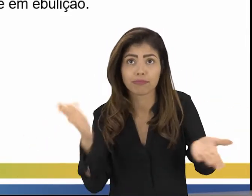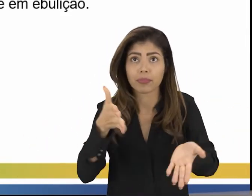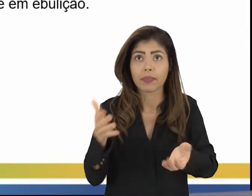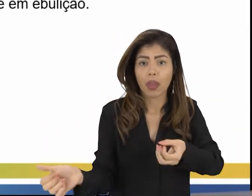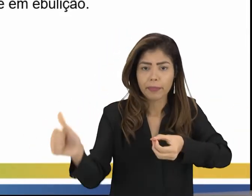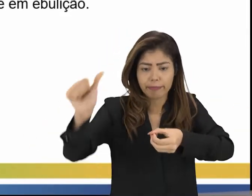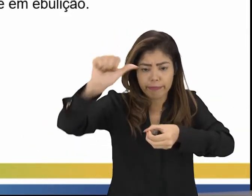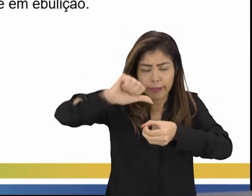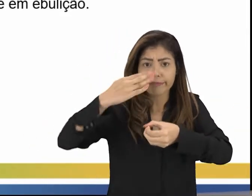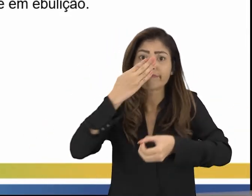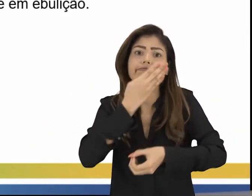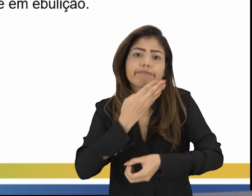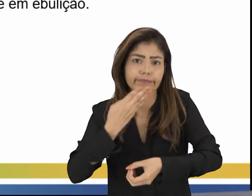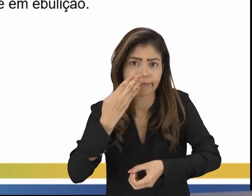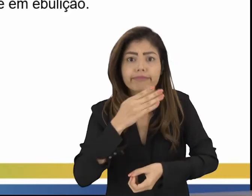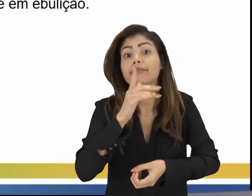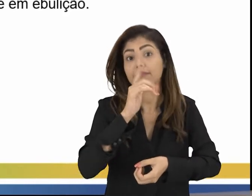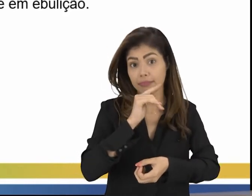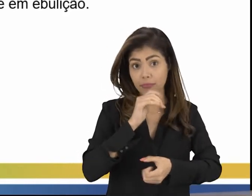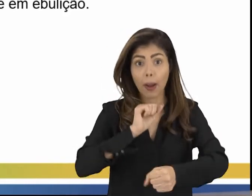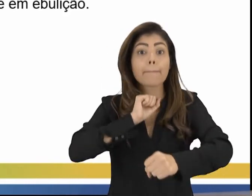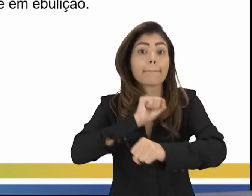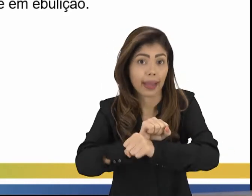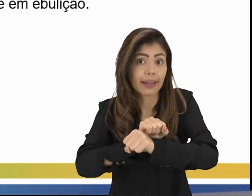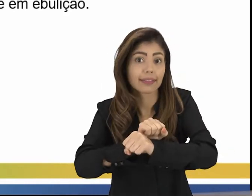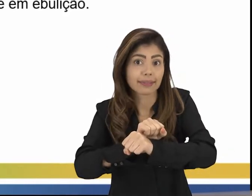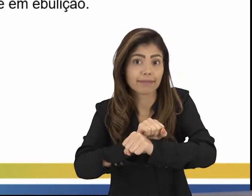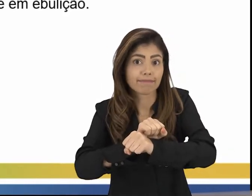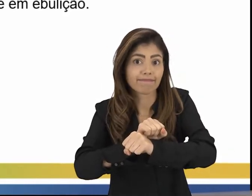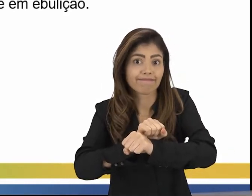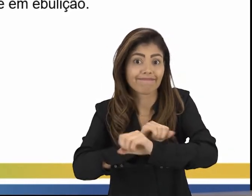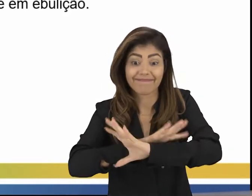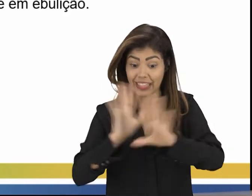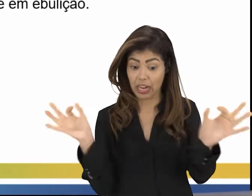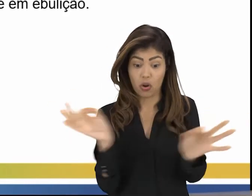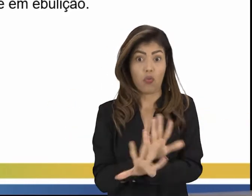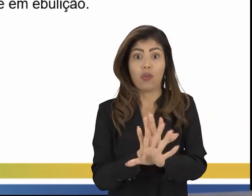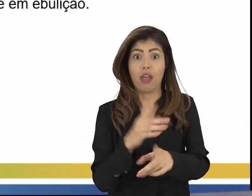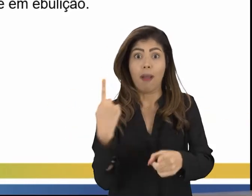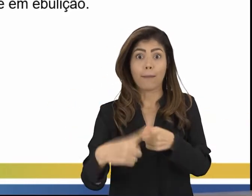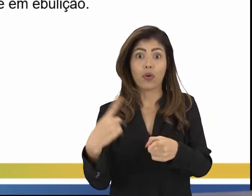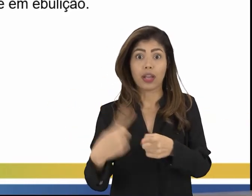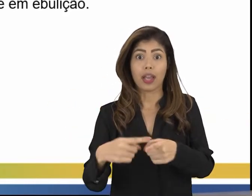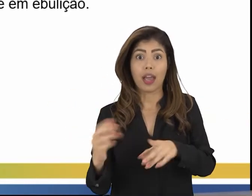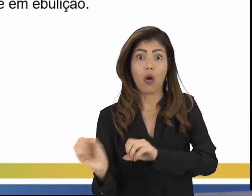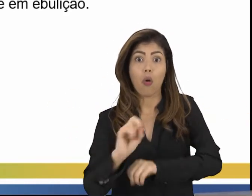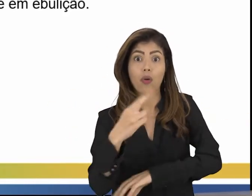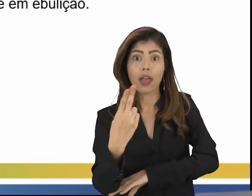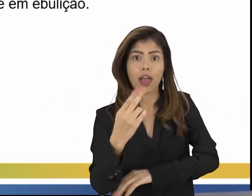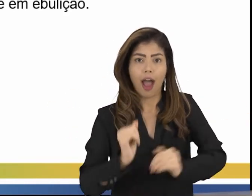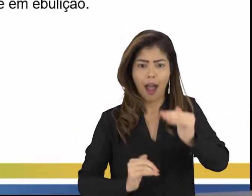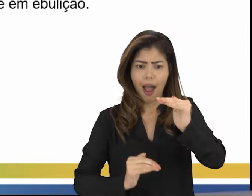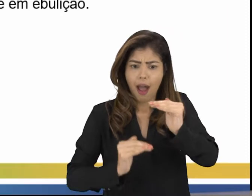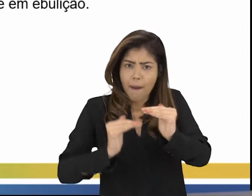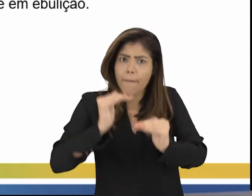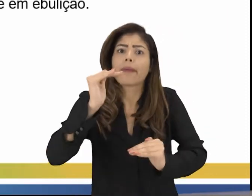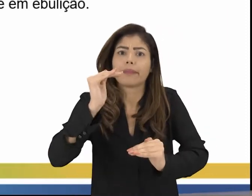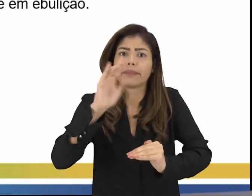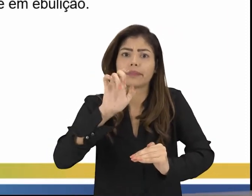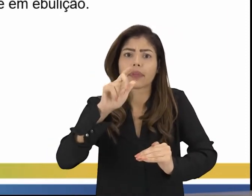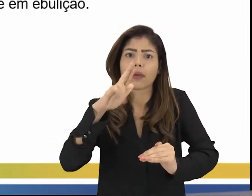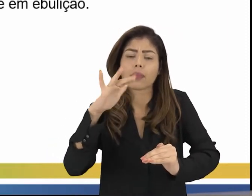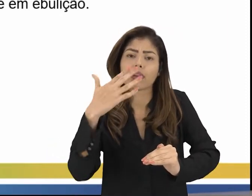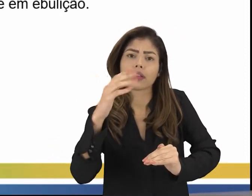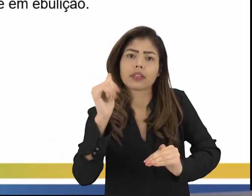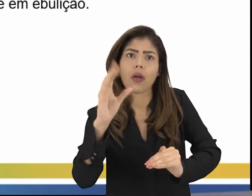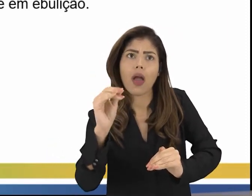adicionamos açúcar, a água para de ferver na hora. Ou seja, a temperatura de ebulição aumentou. É